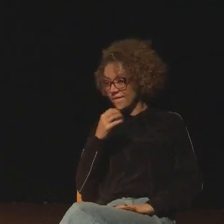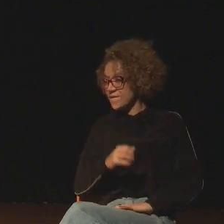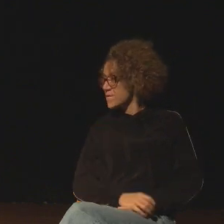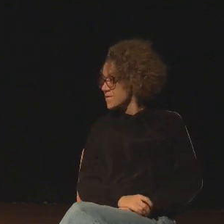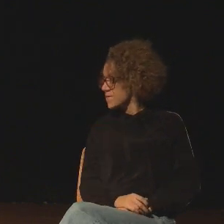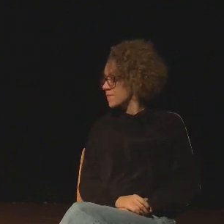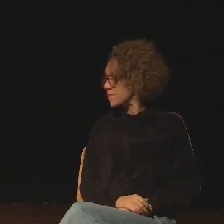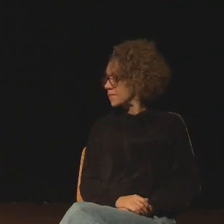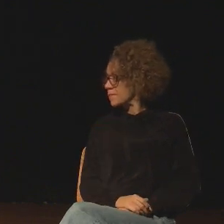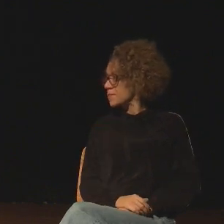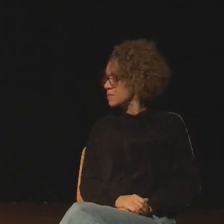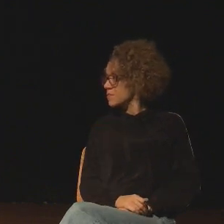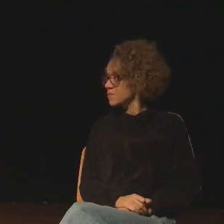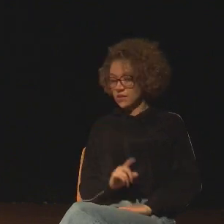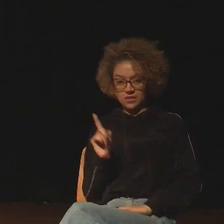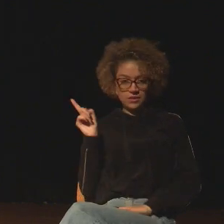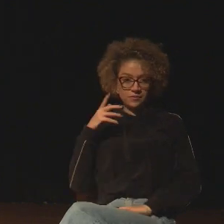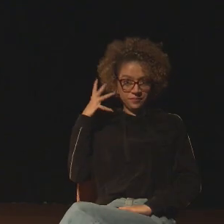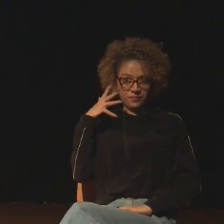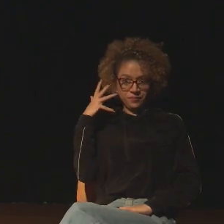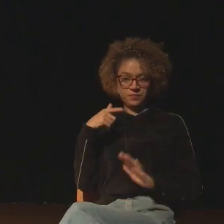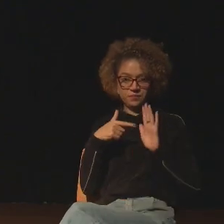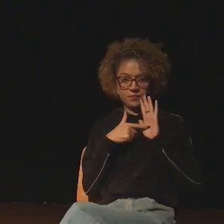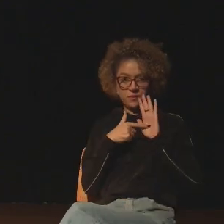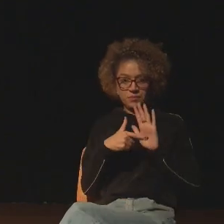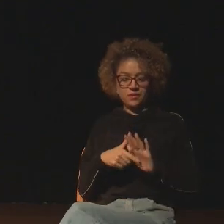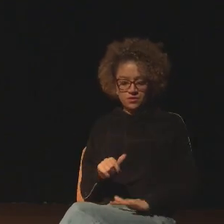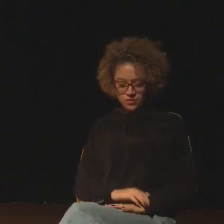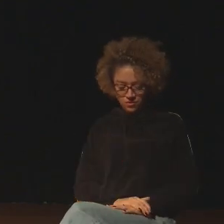Para que ele possa fazer uma apresentação.